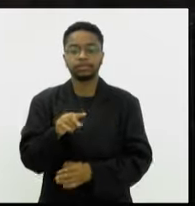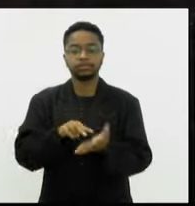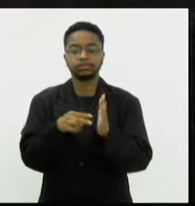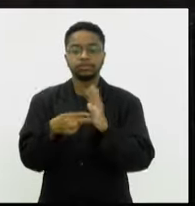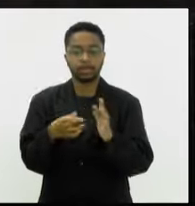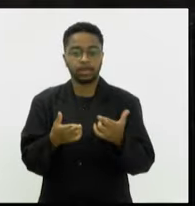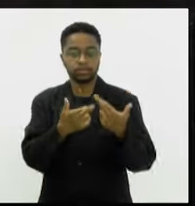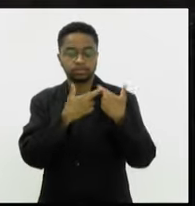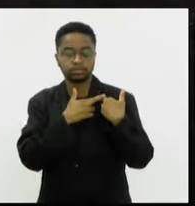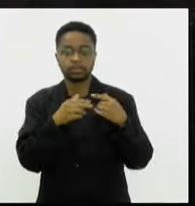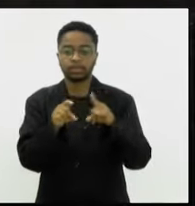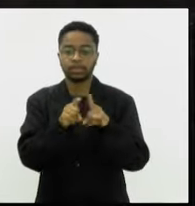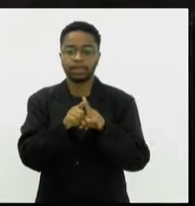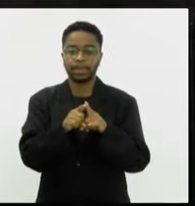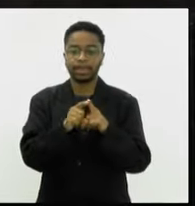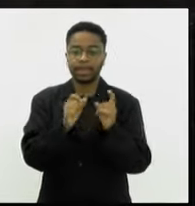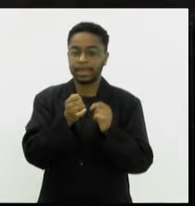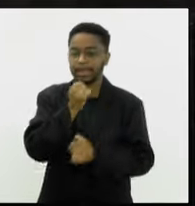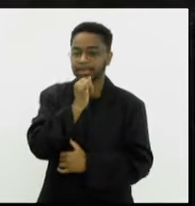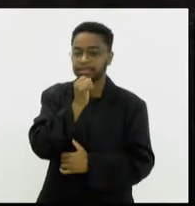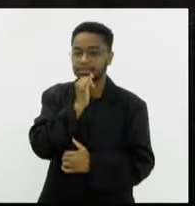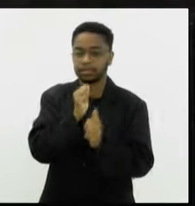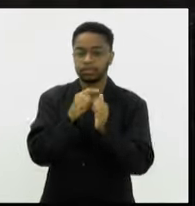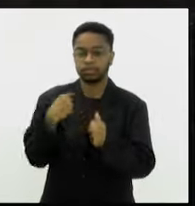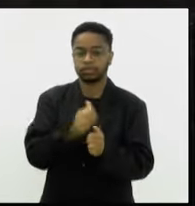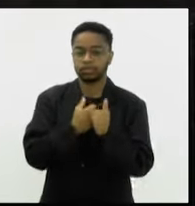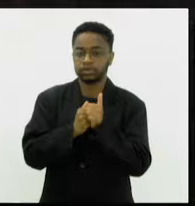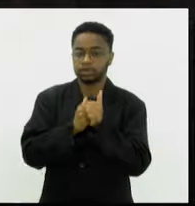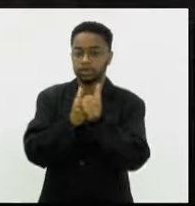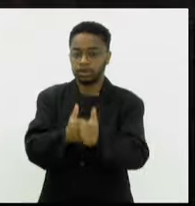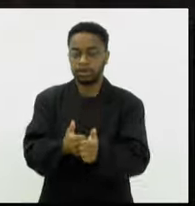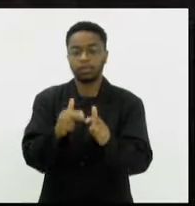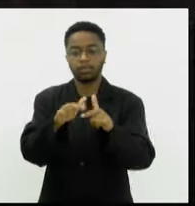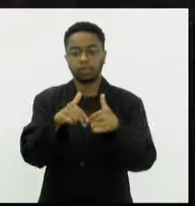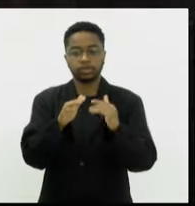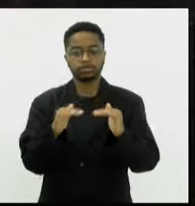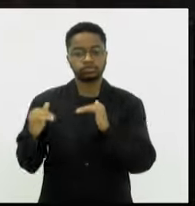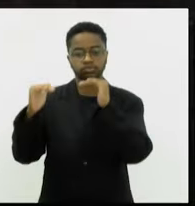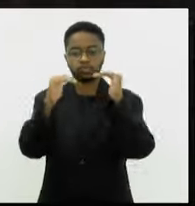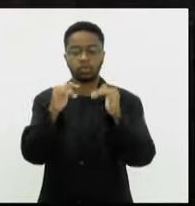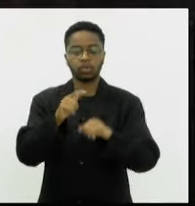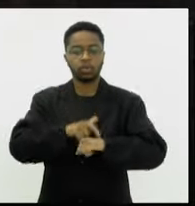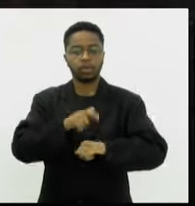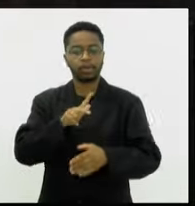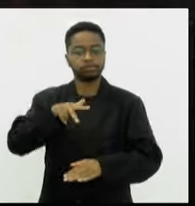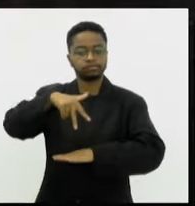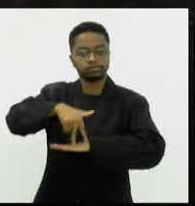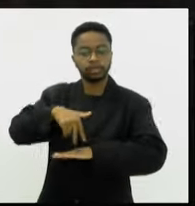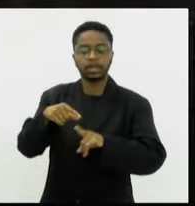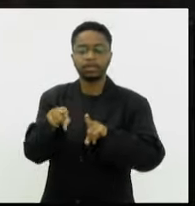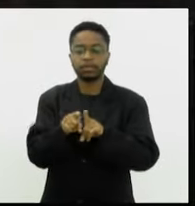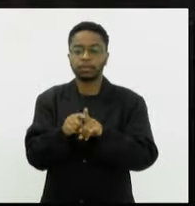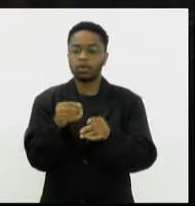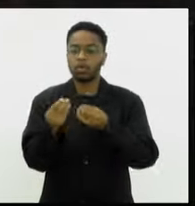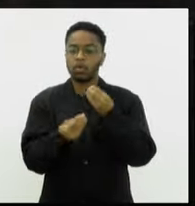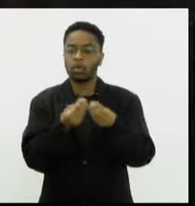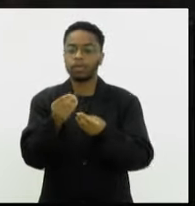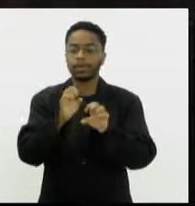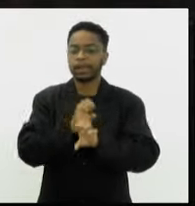responsabilidade e exemplo a ser perseguido, por conta da sua altivez quando ocupava a tribuna e por conta da clareza com que